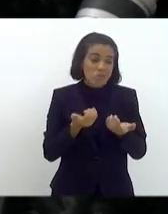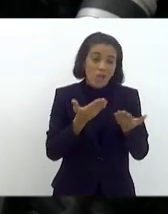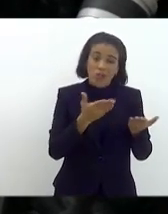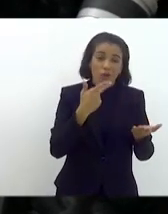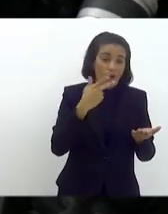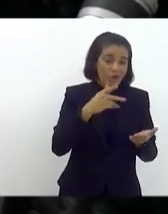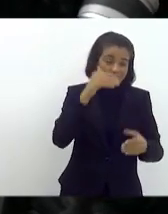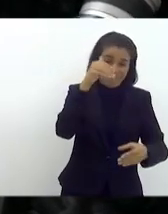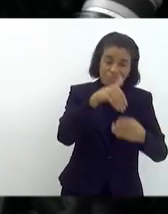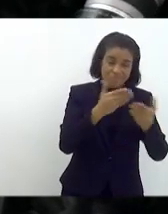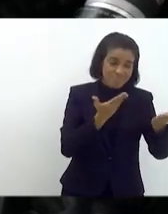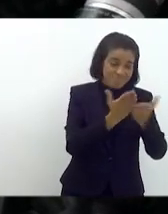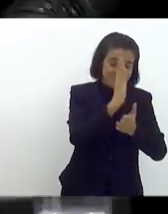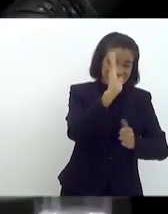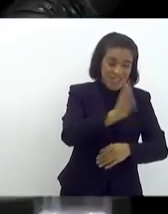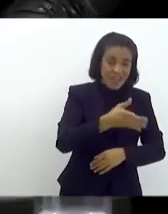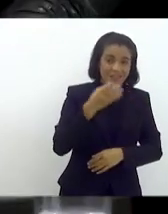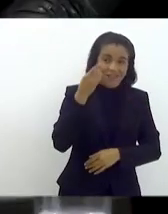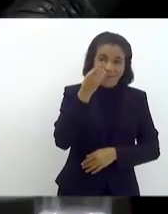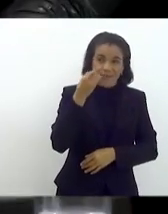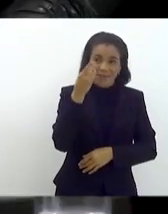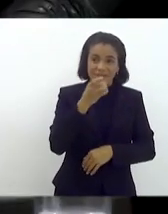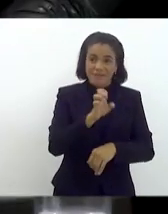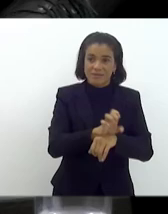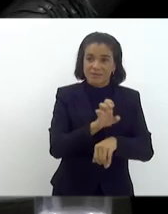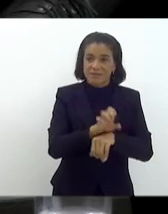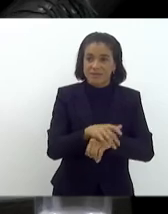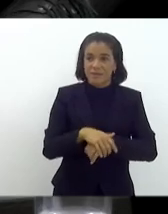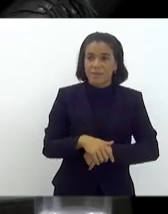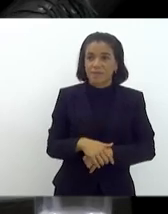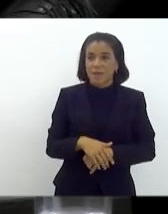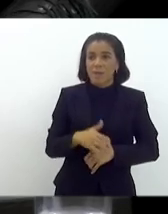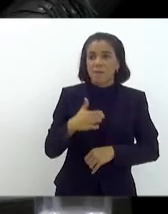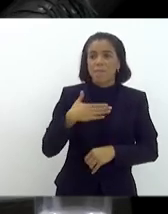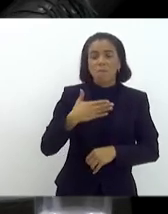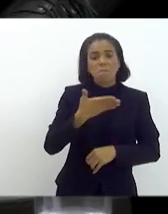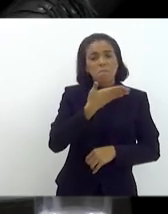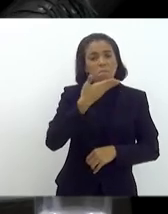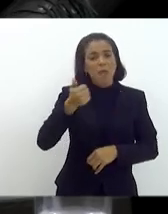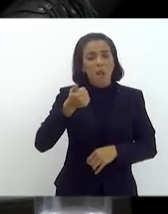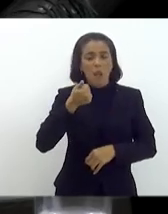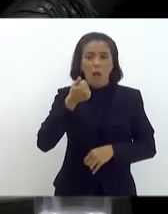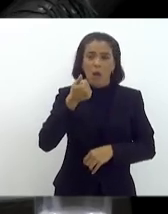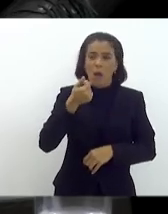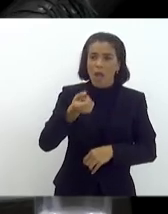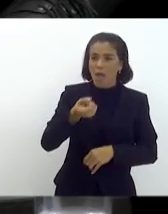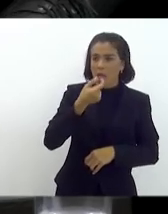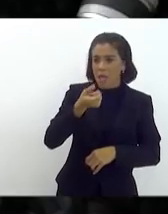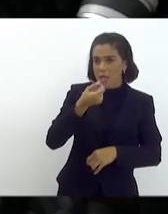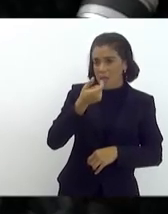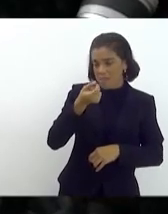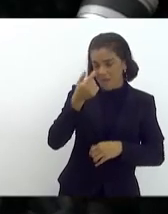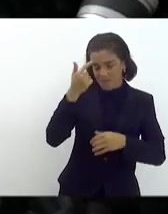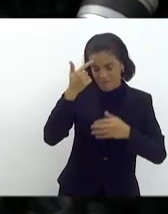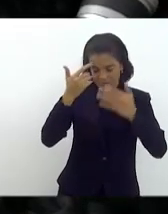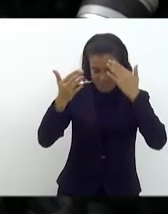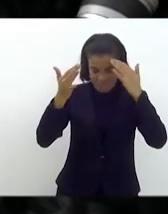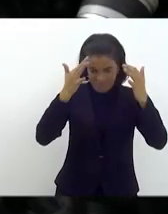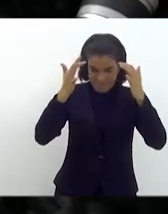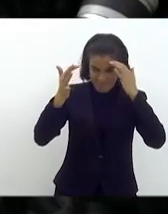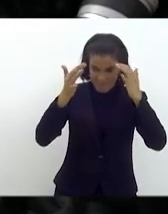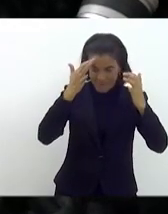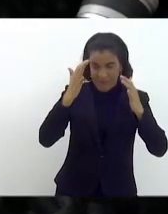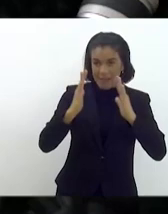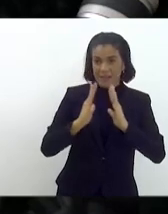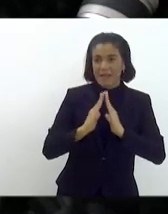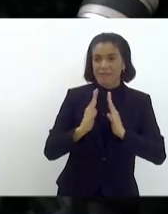estadual é que para mim um dos melhores remédios para minha cabeça quando não tem porque eu tô em casa que é